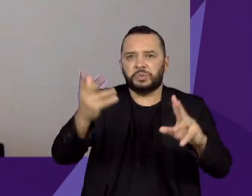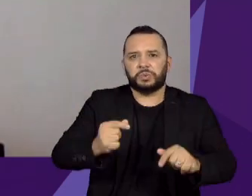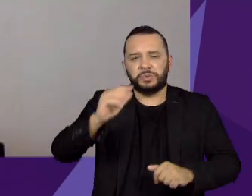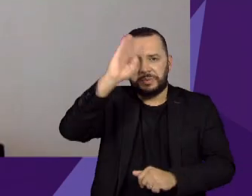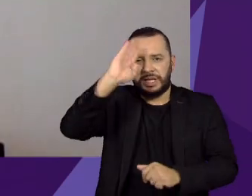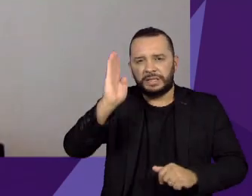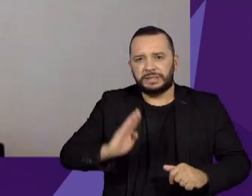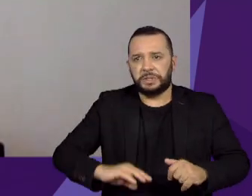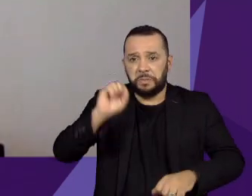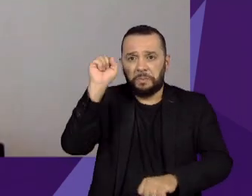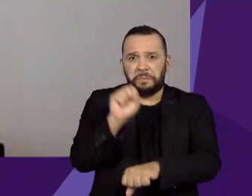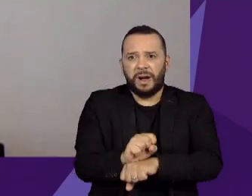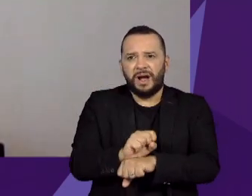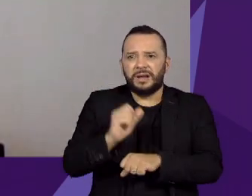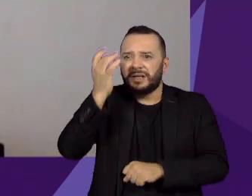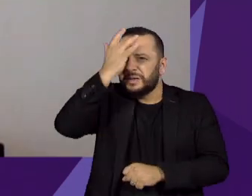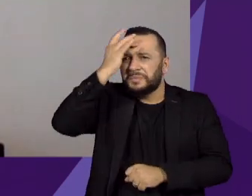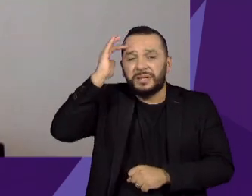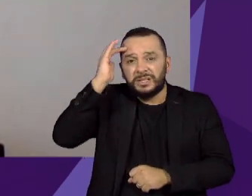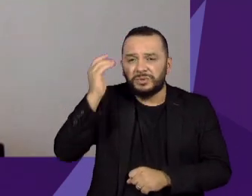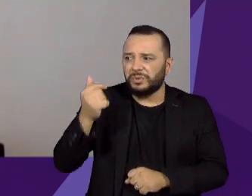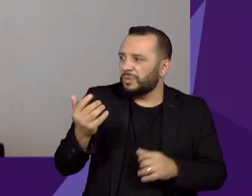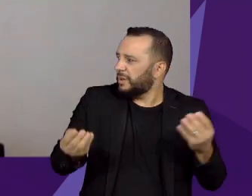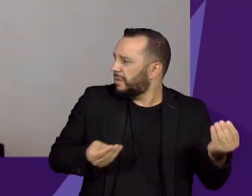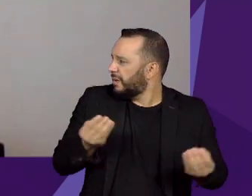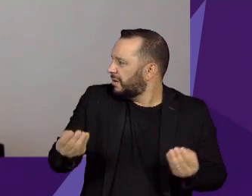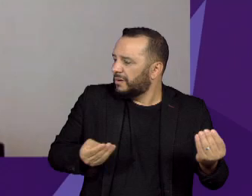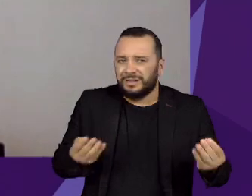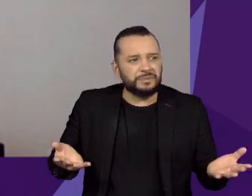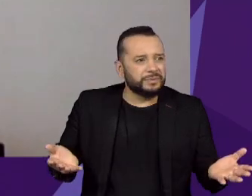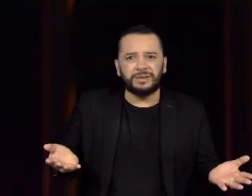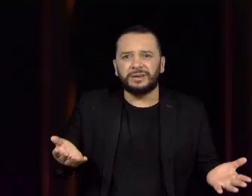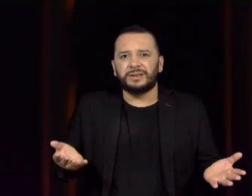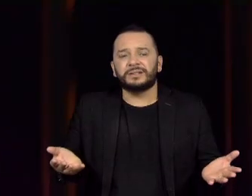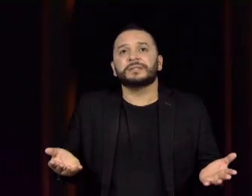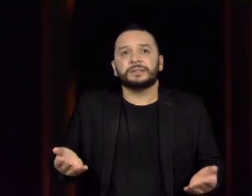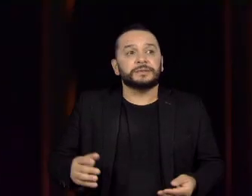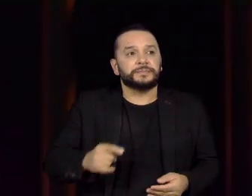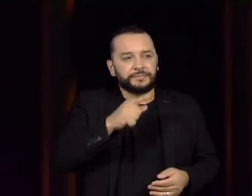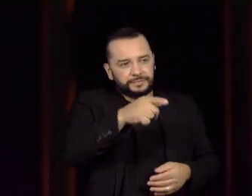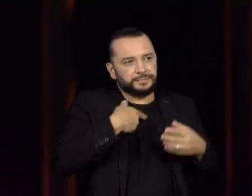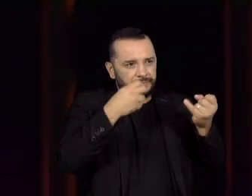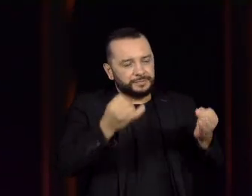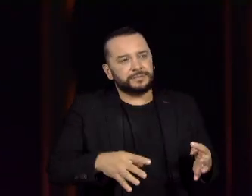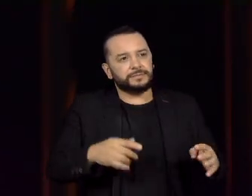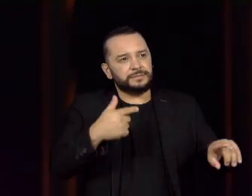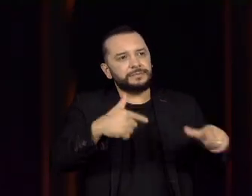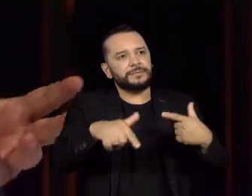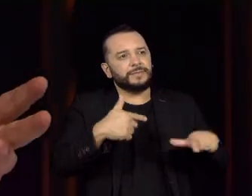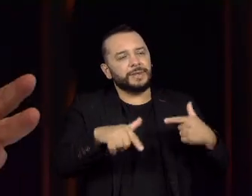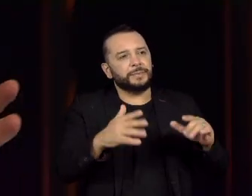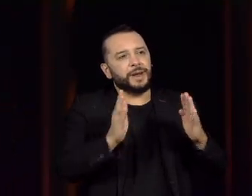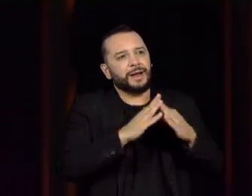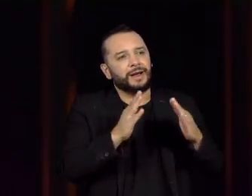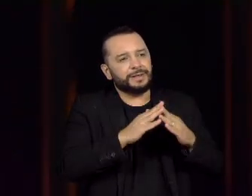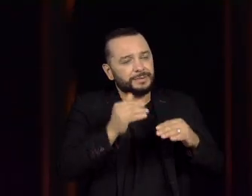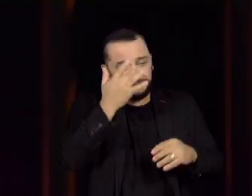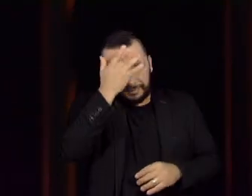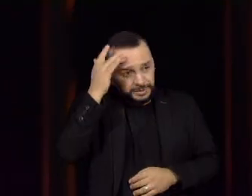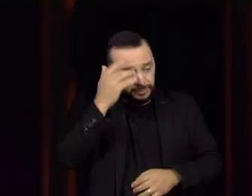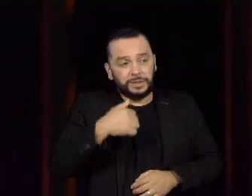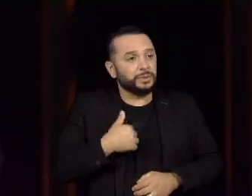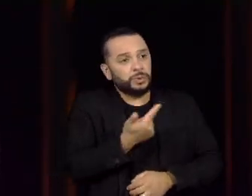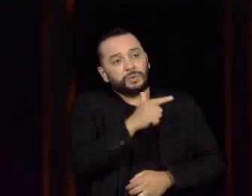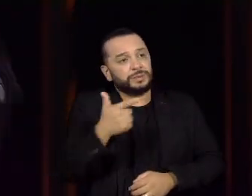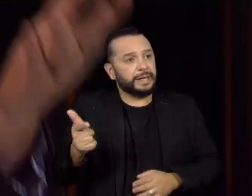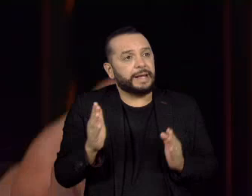As pessoas vivem dos restos da cidade, das aglomerações. Você fala em home office para gente que não tem home nem